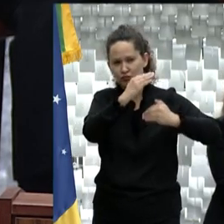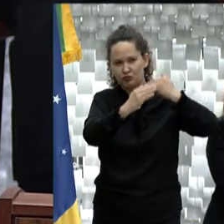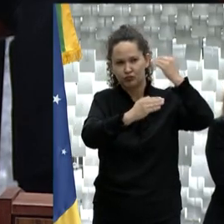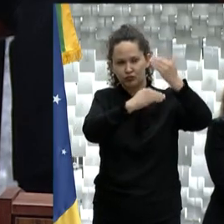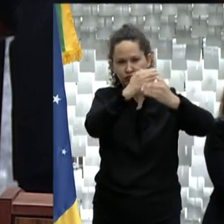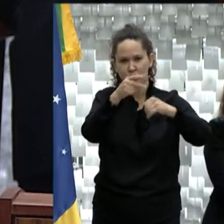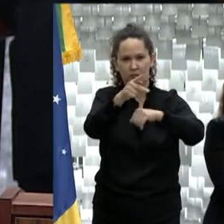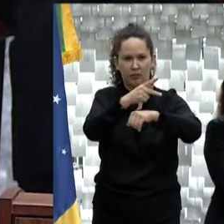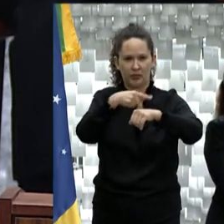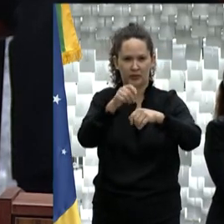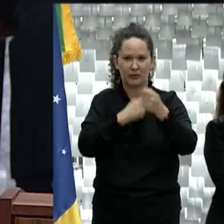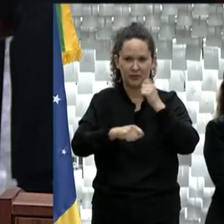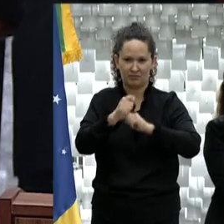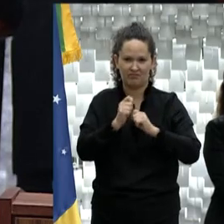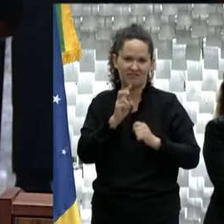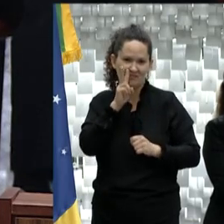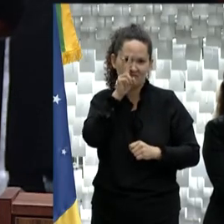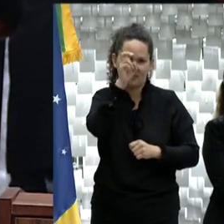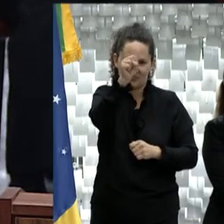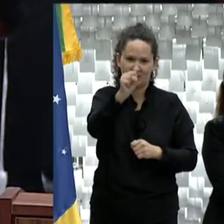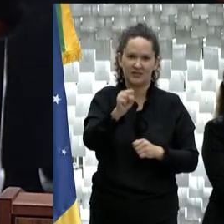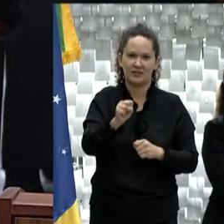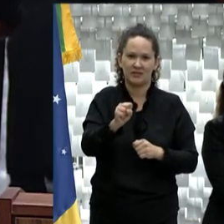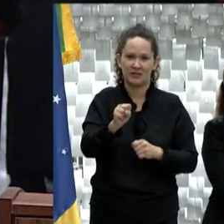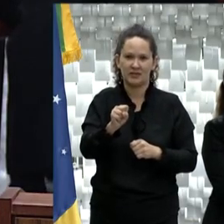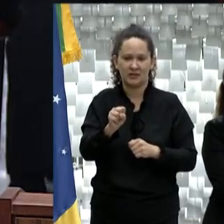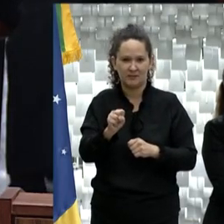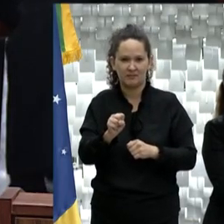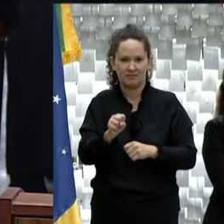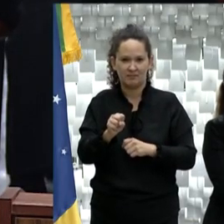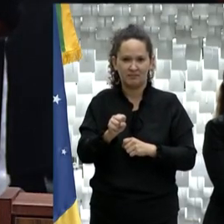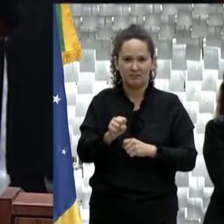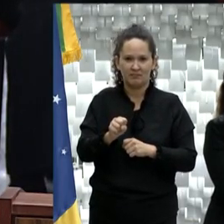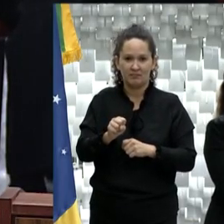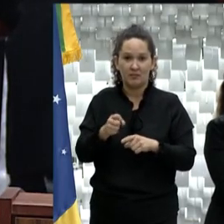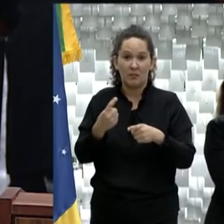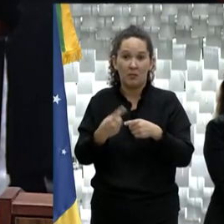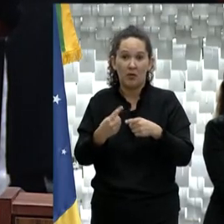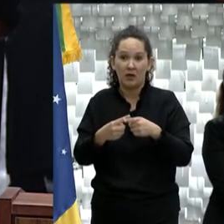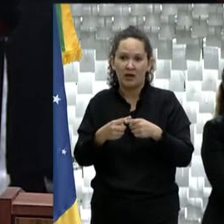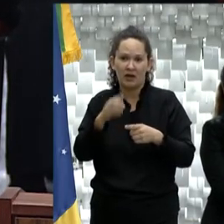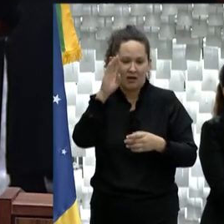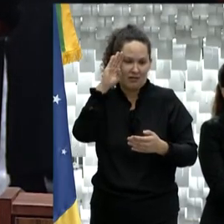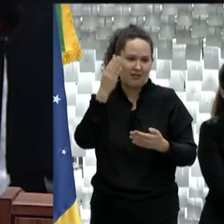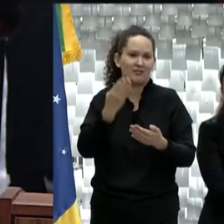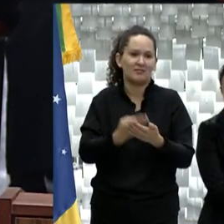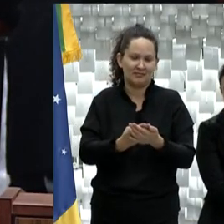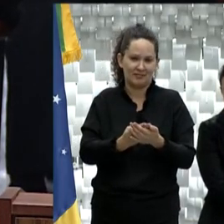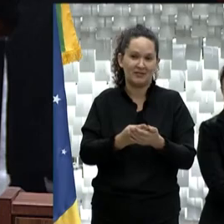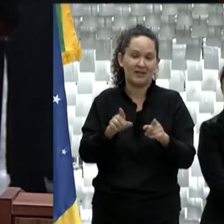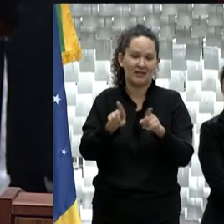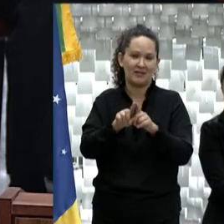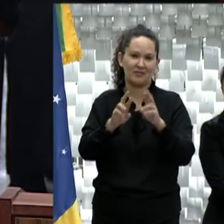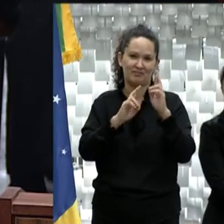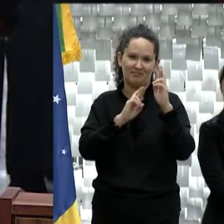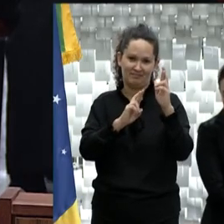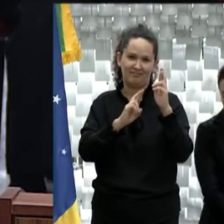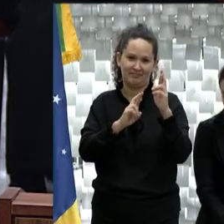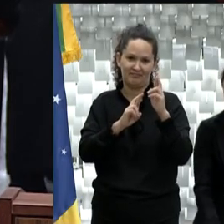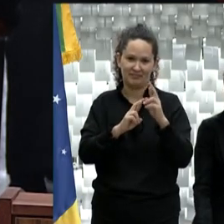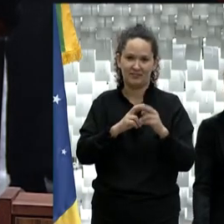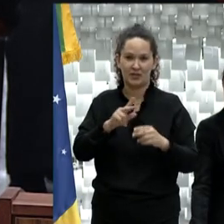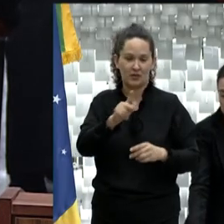do país e fortalece o tecido social, porque fomenta confiança e esperança.